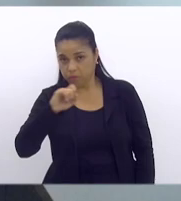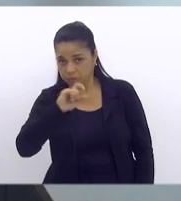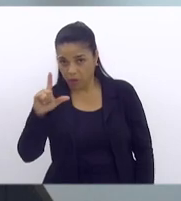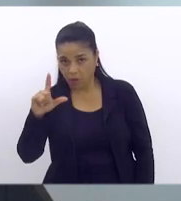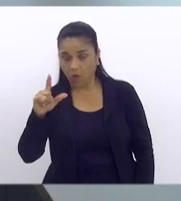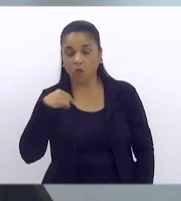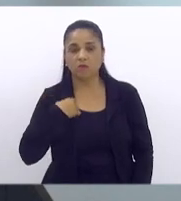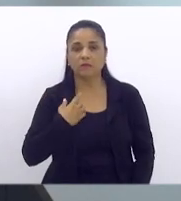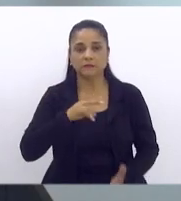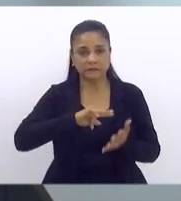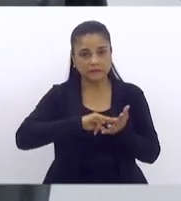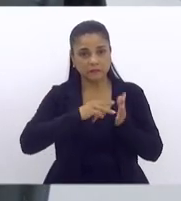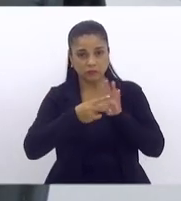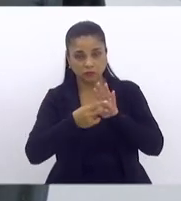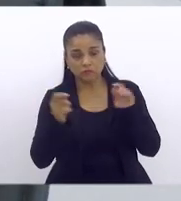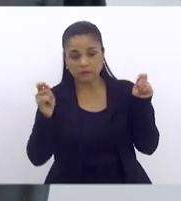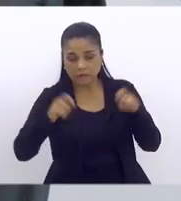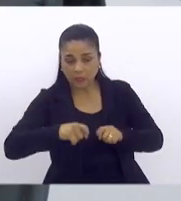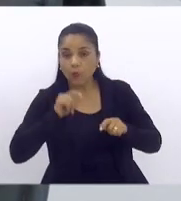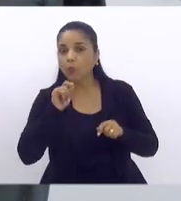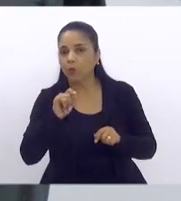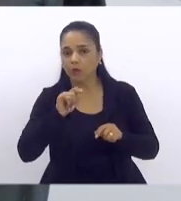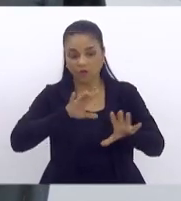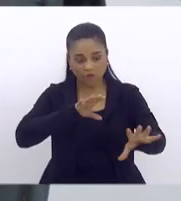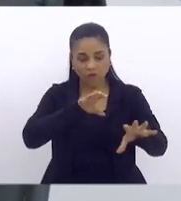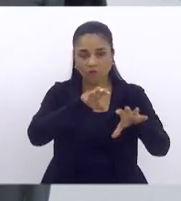a formação de cerca